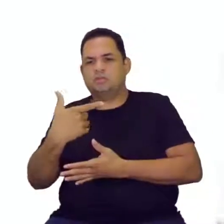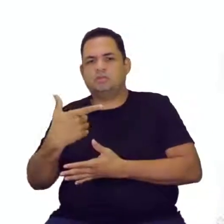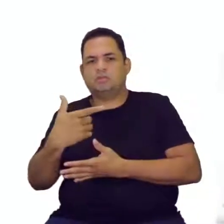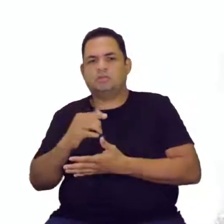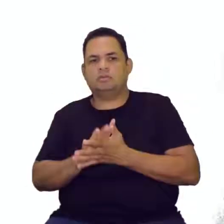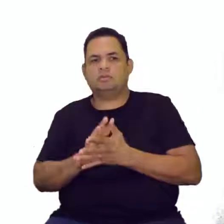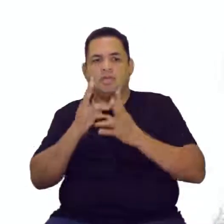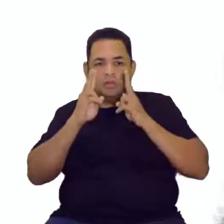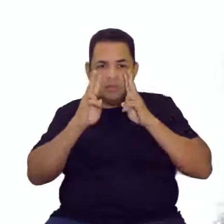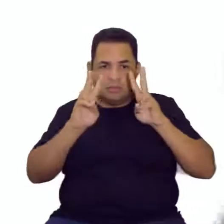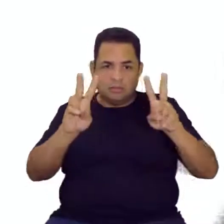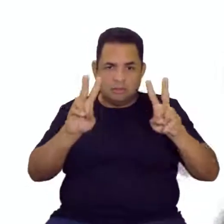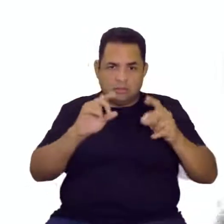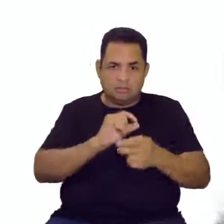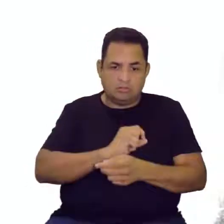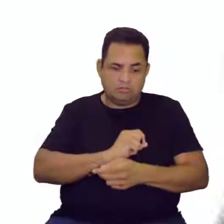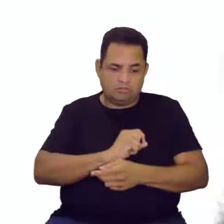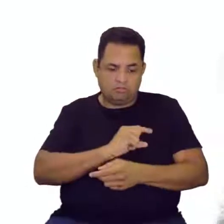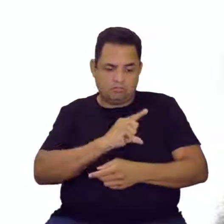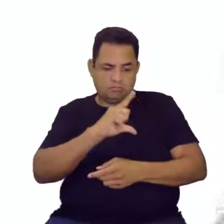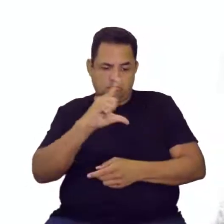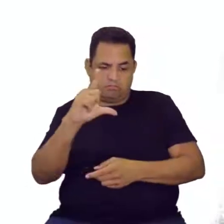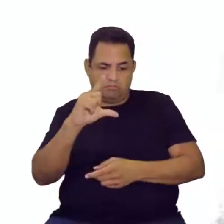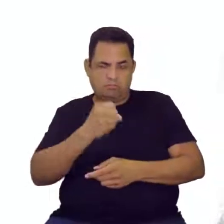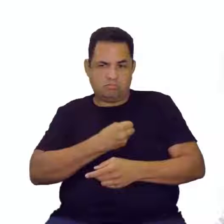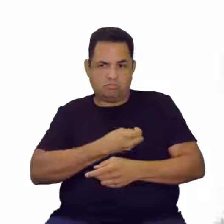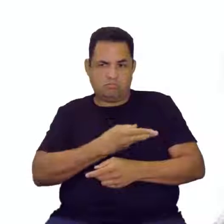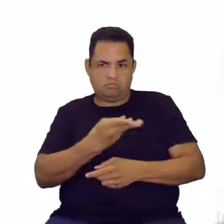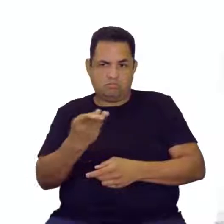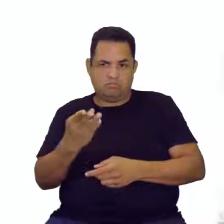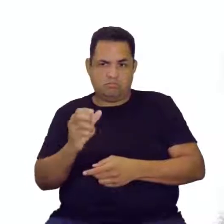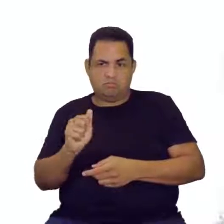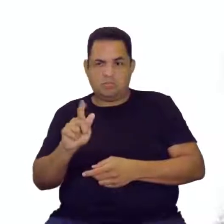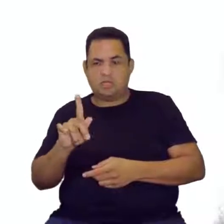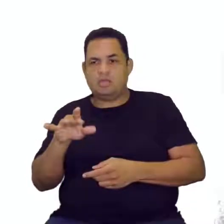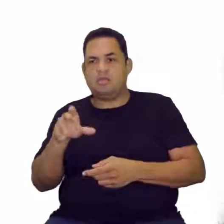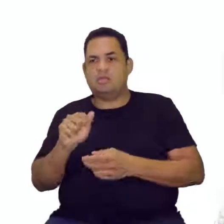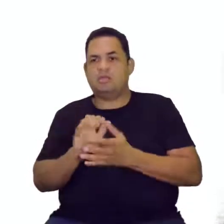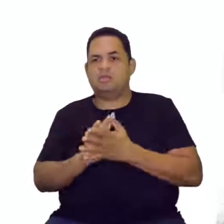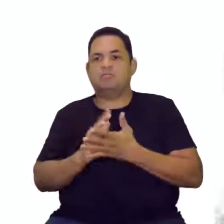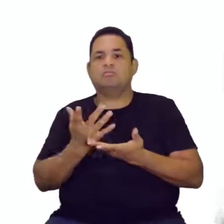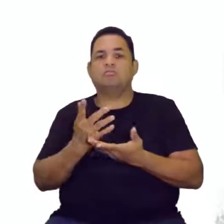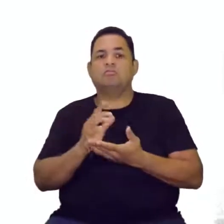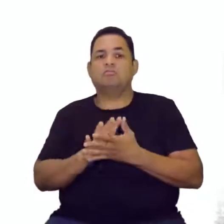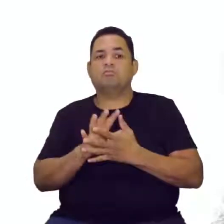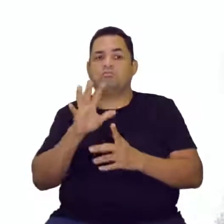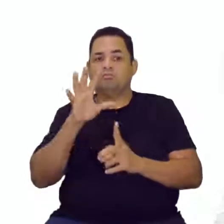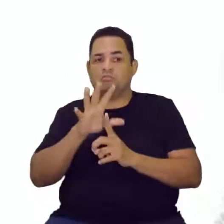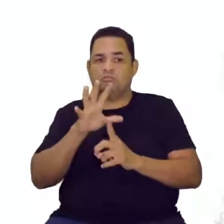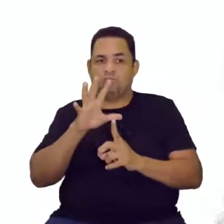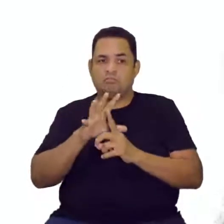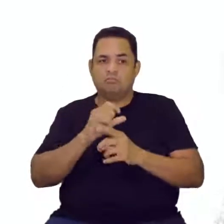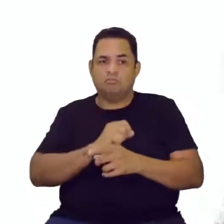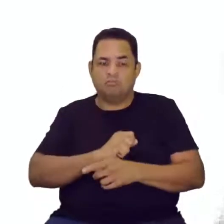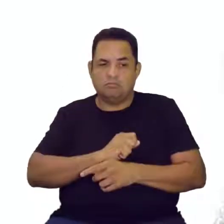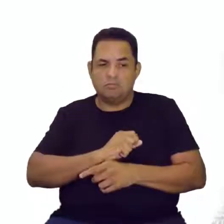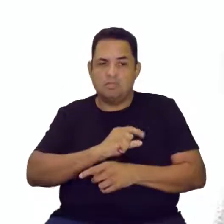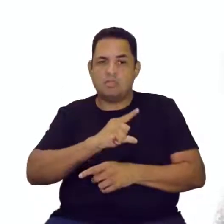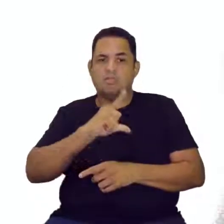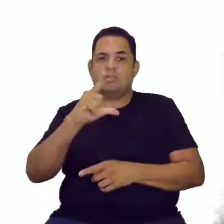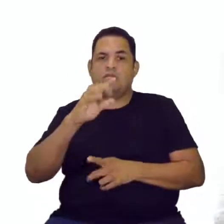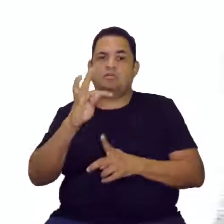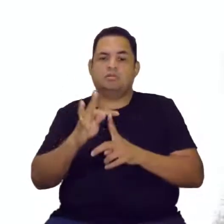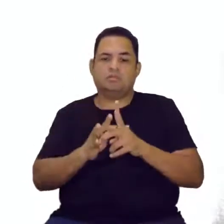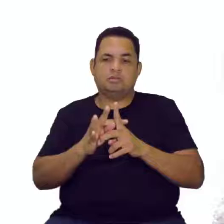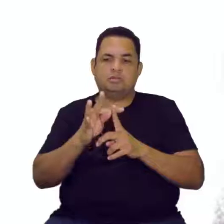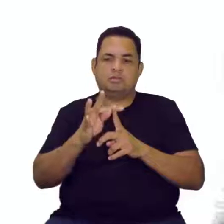e previu que um aumento na concentração desse gás provocaria aumento na